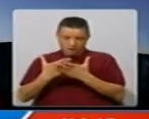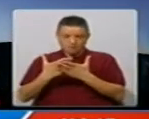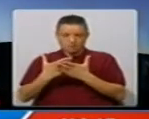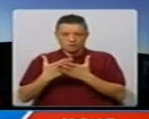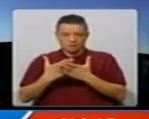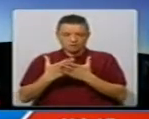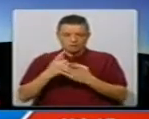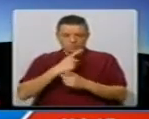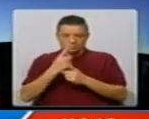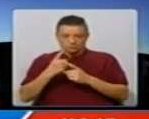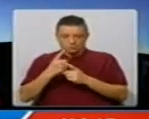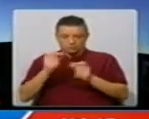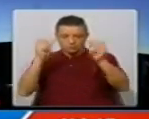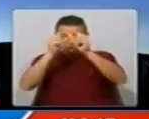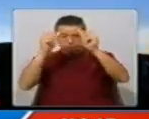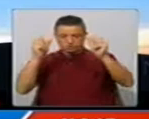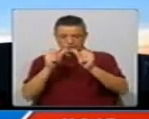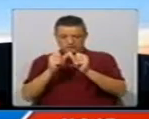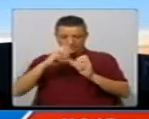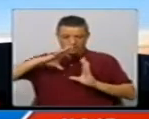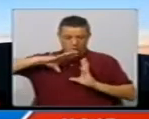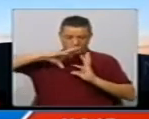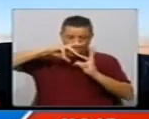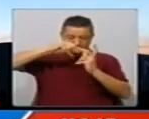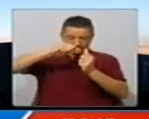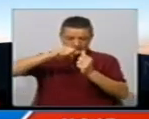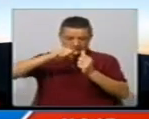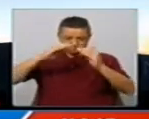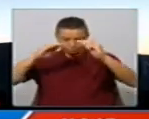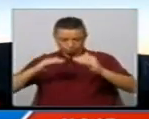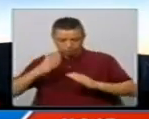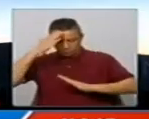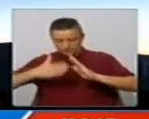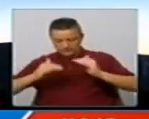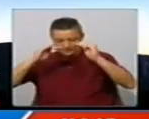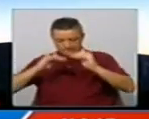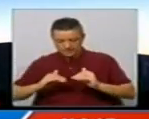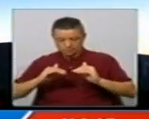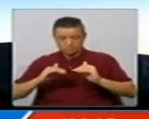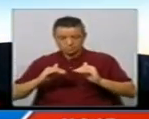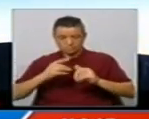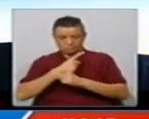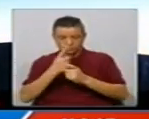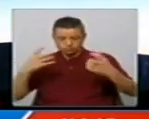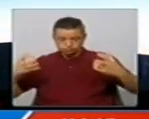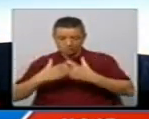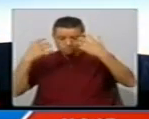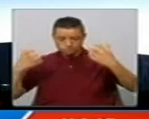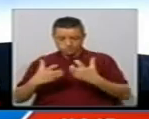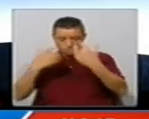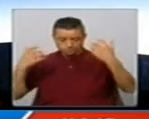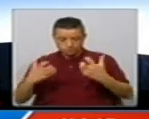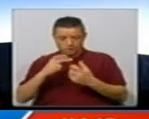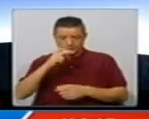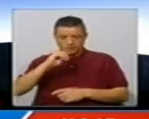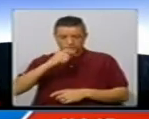da formação dos sistemas planetários que esse choque é cada vez menos frequente, porque há cada vez menos asteroides para chocarem uns com os outros. E, portanto, descobrir esta